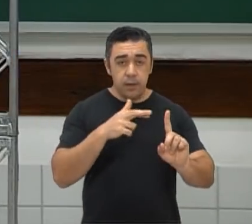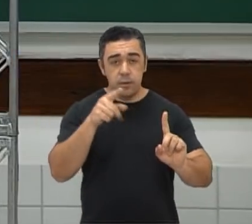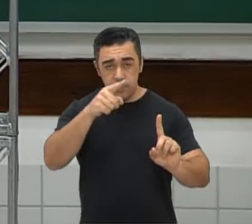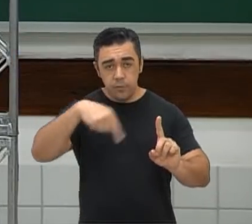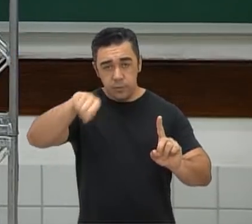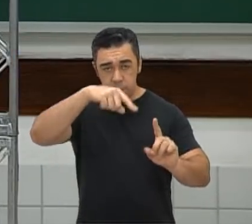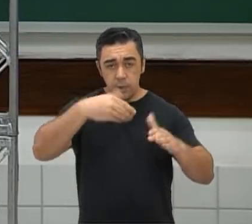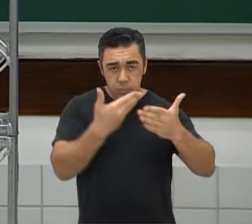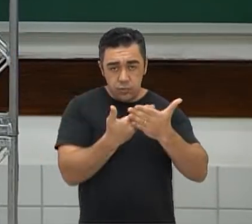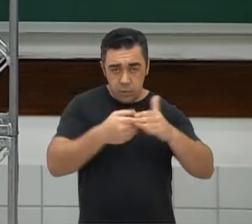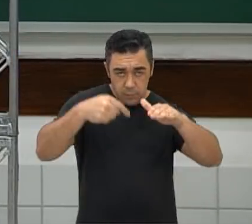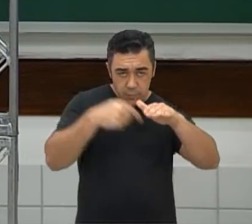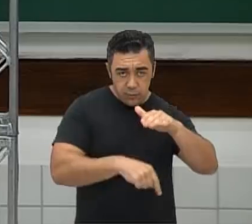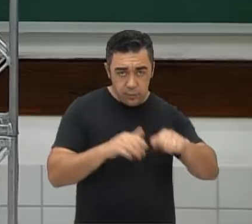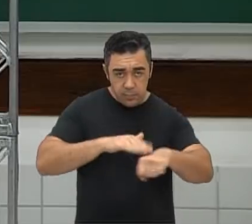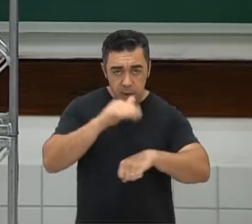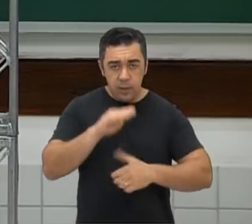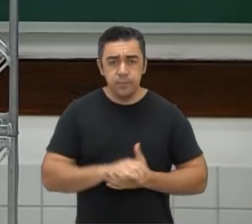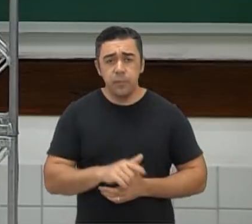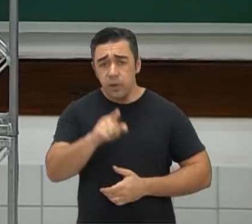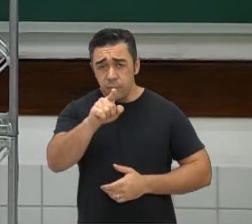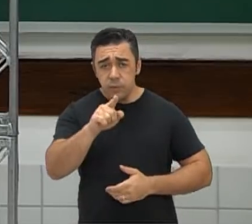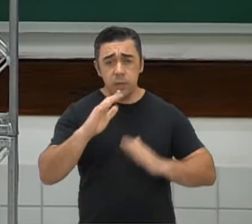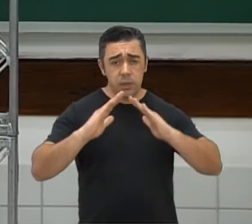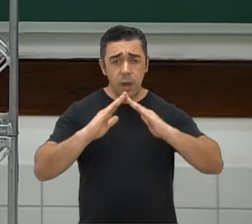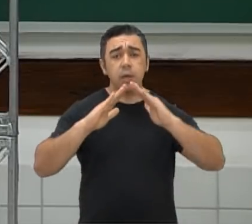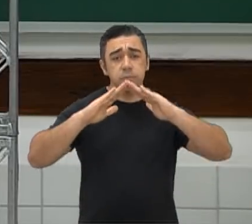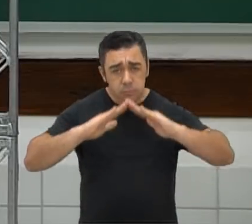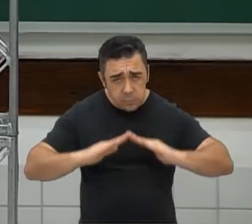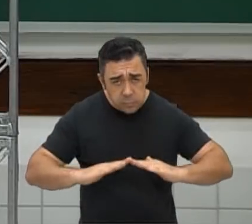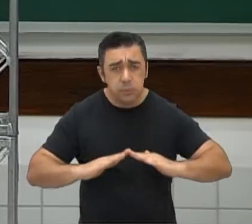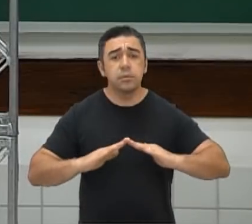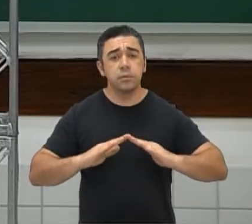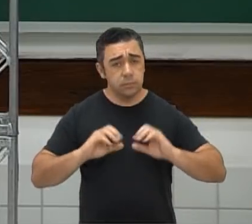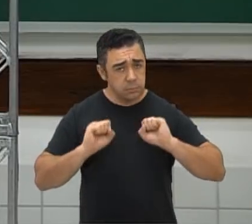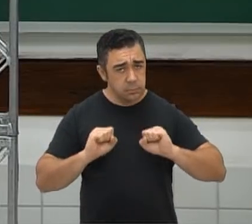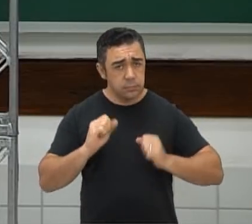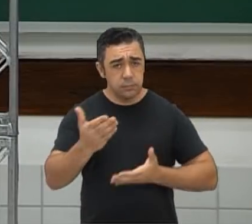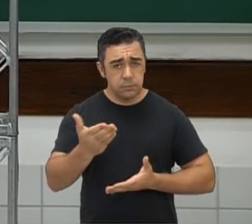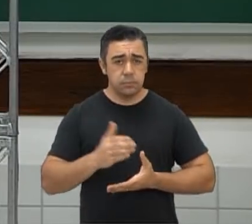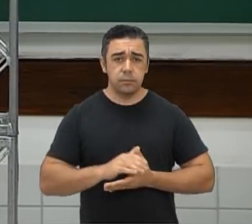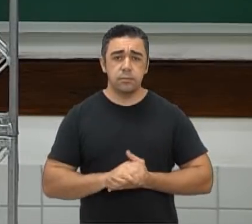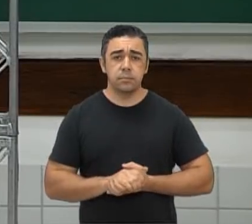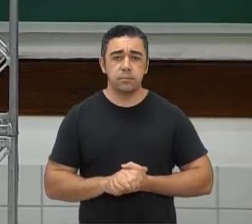para aprofundamento nos estudos, né, e permaneçam em suas residências se puderem.